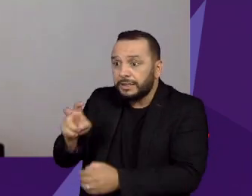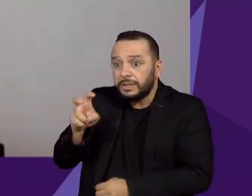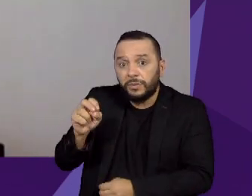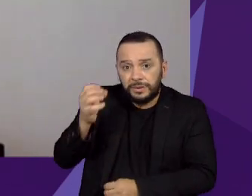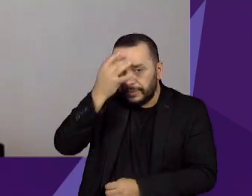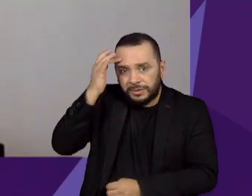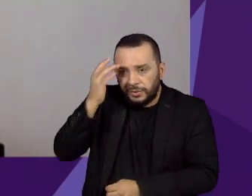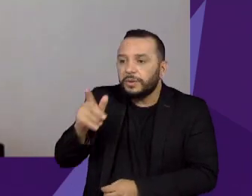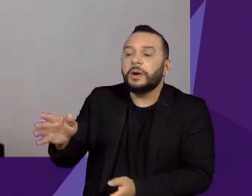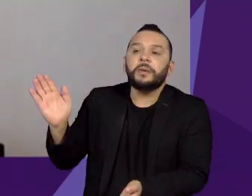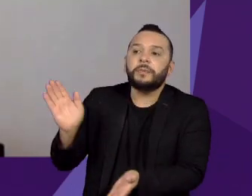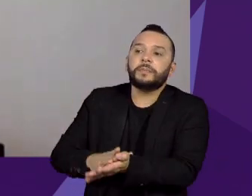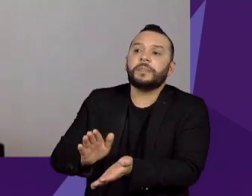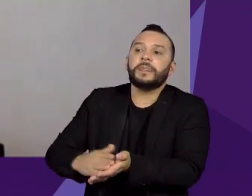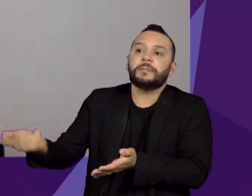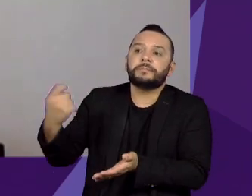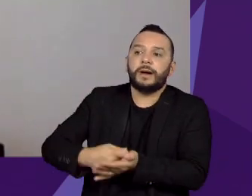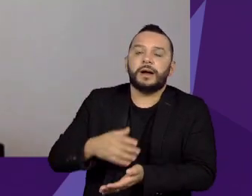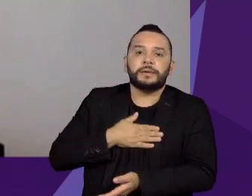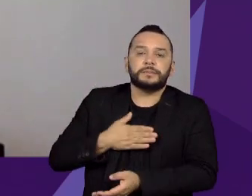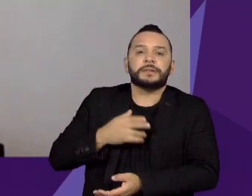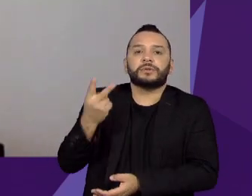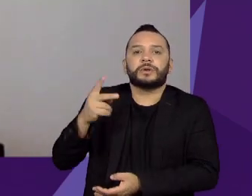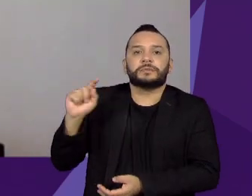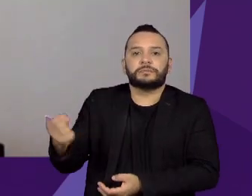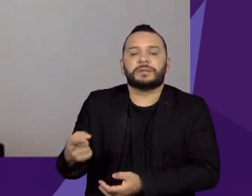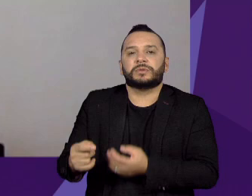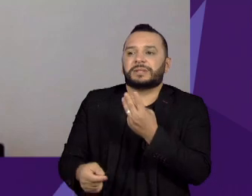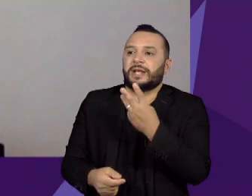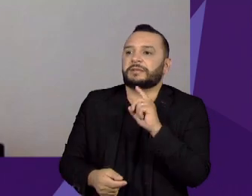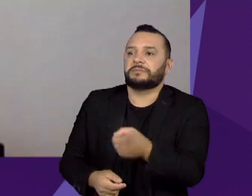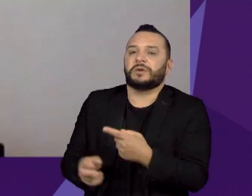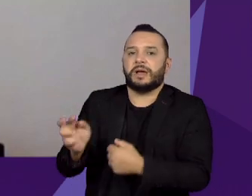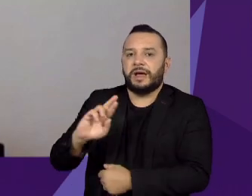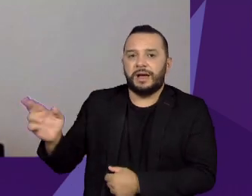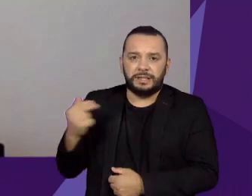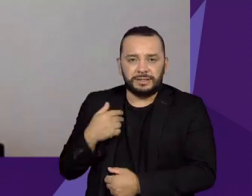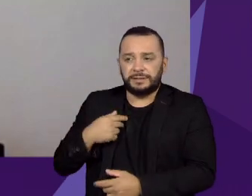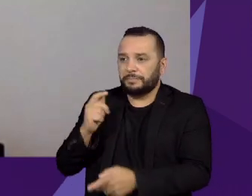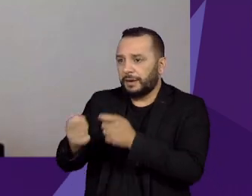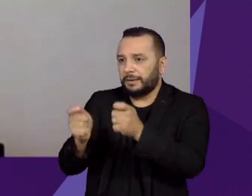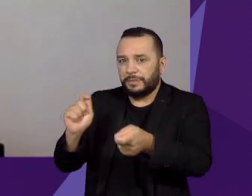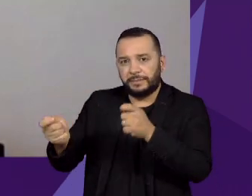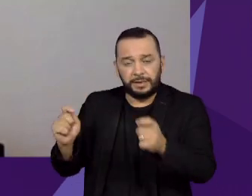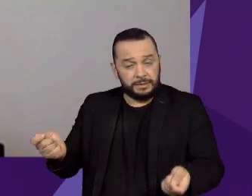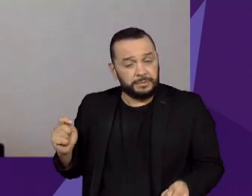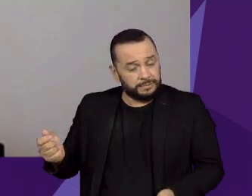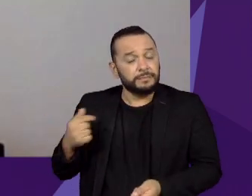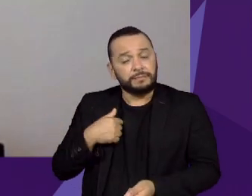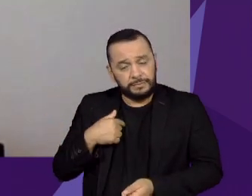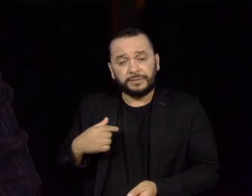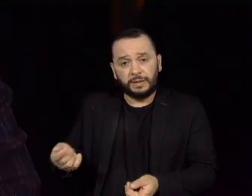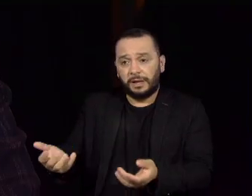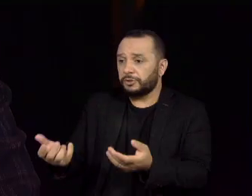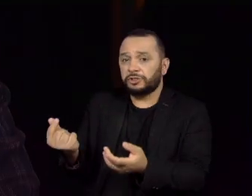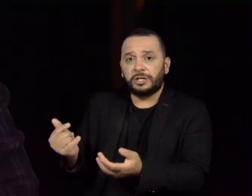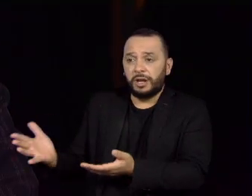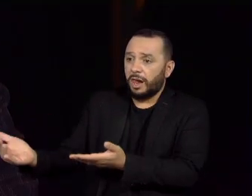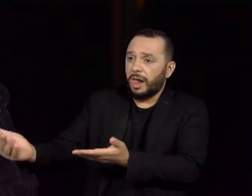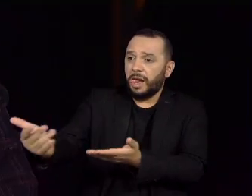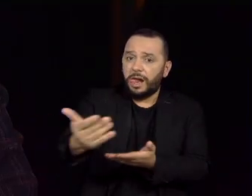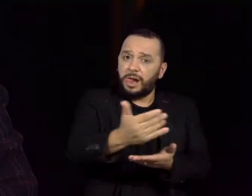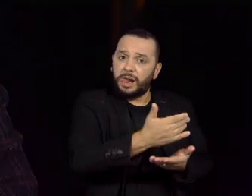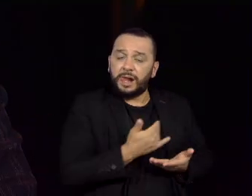eles cobram aí de 2 a 3 mil reais para seguir um paciente, 50 pacientes por dia, dá uns 150 mil por dia. E se esses